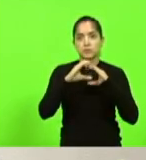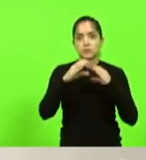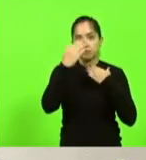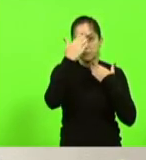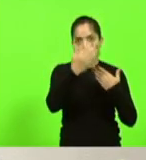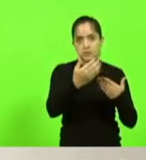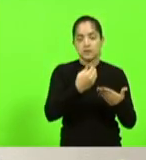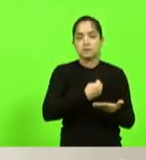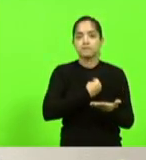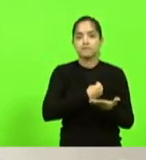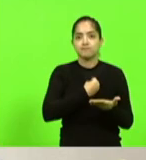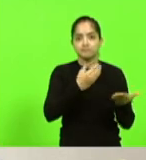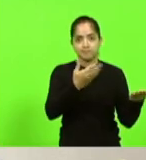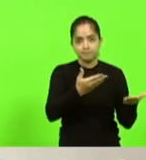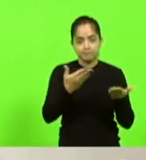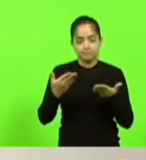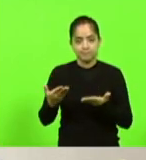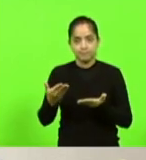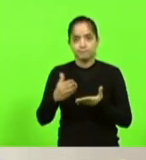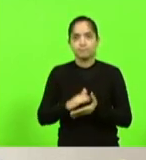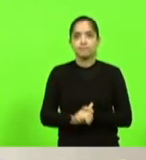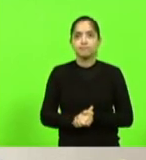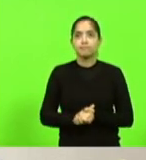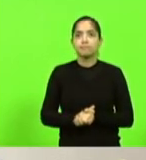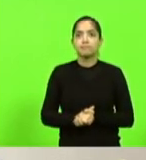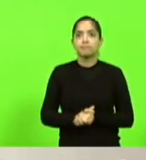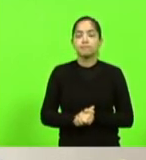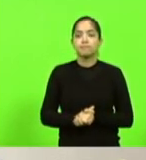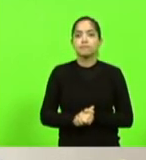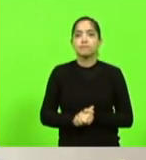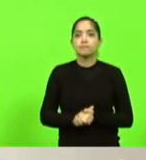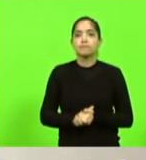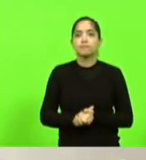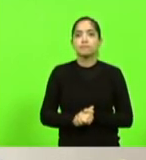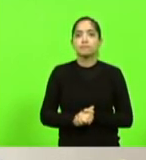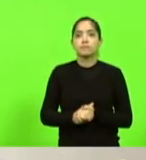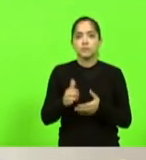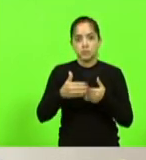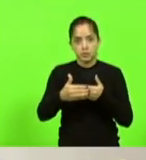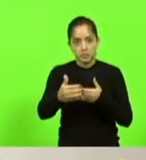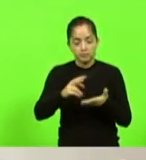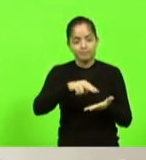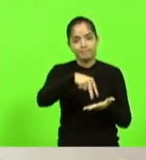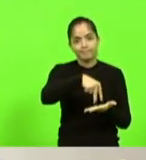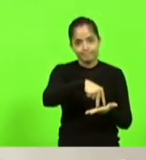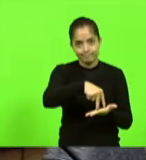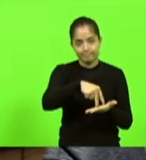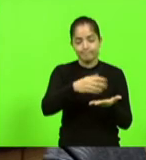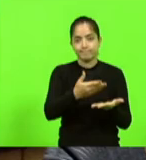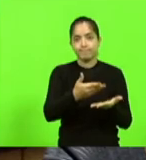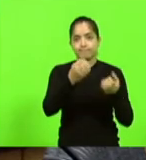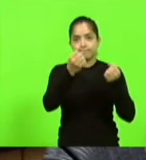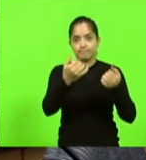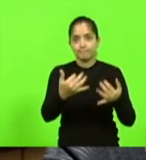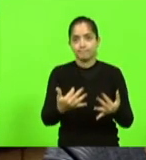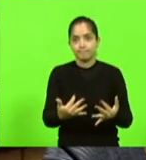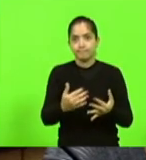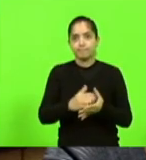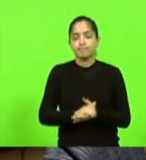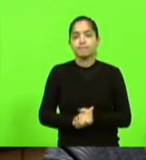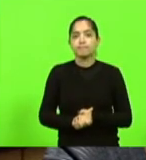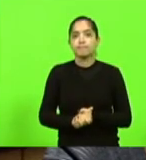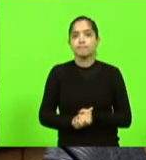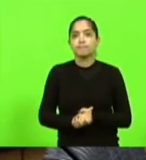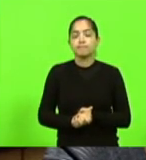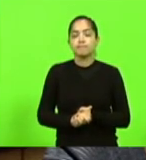vocês estarem aqui, sejam bem-vindos à casa. E na sequência terão a oportunidade de usar a tribuna e o plenário para